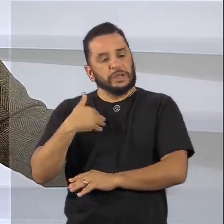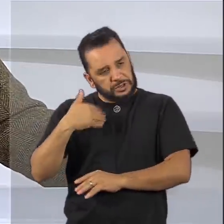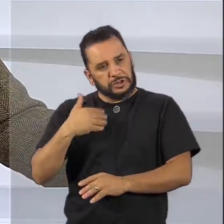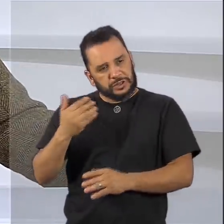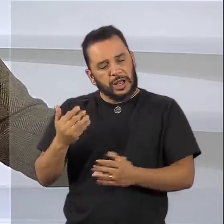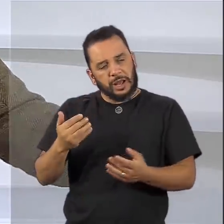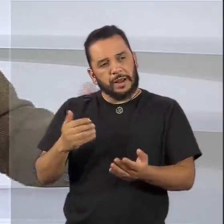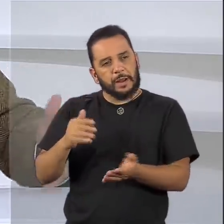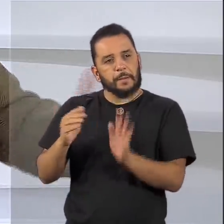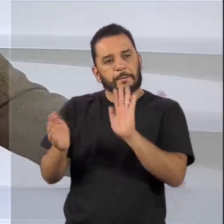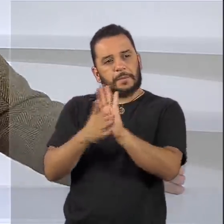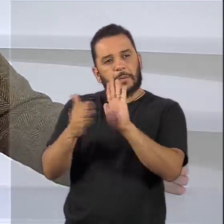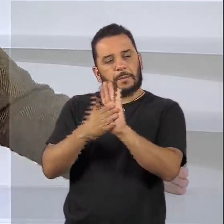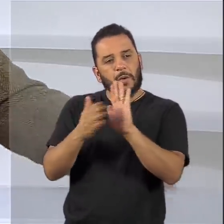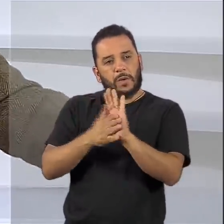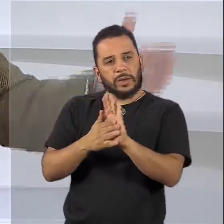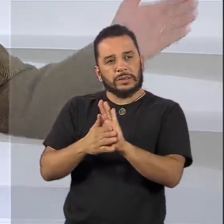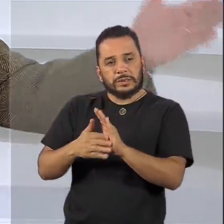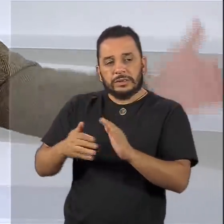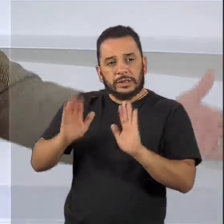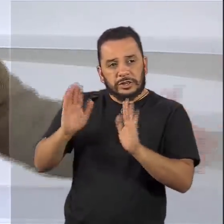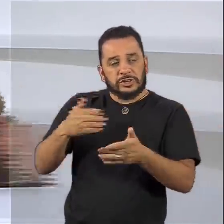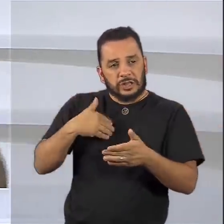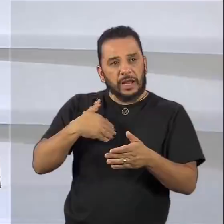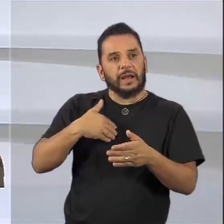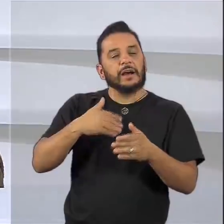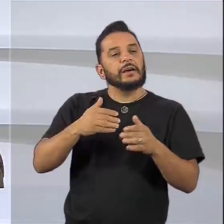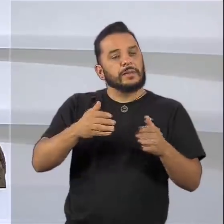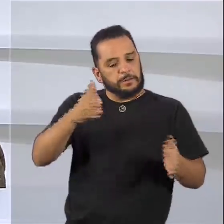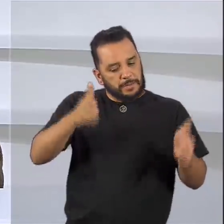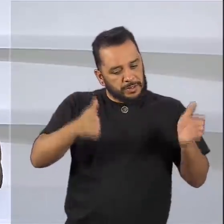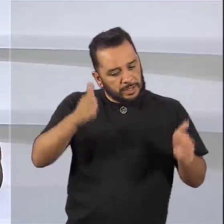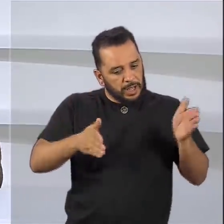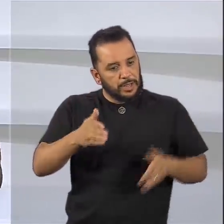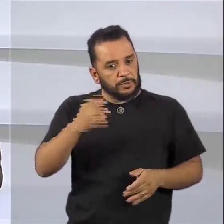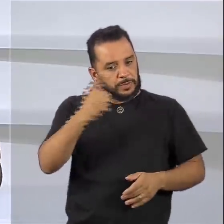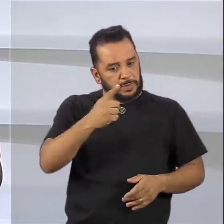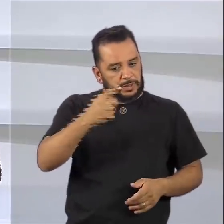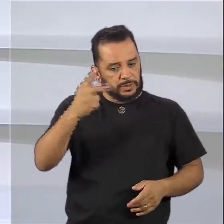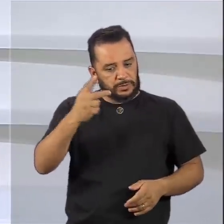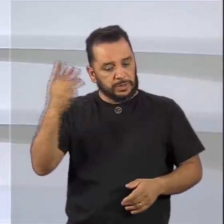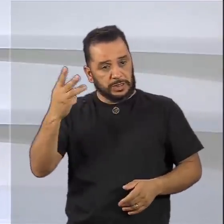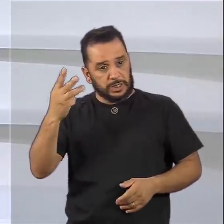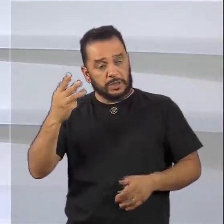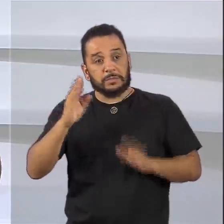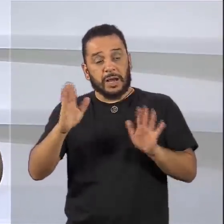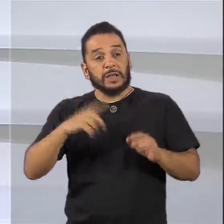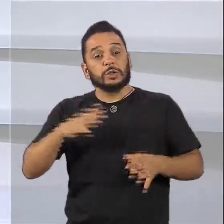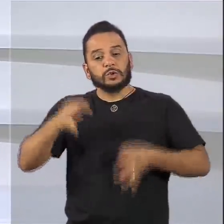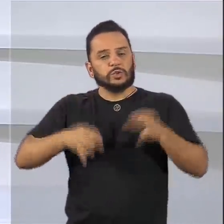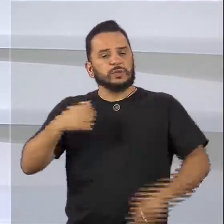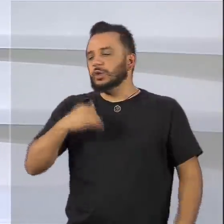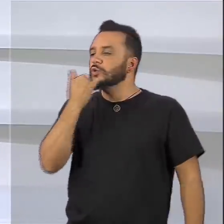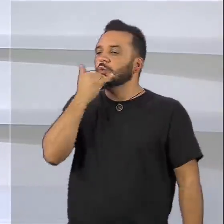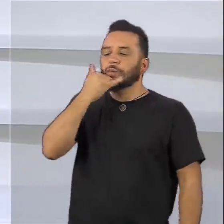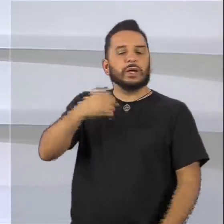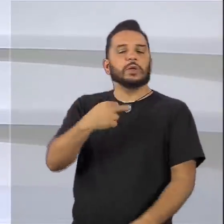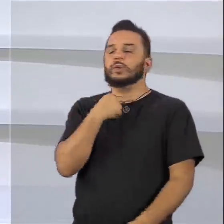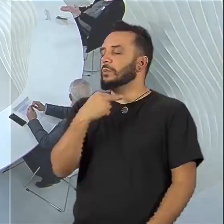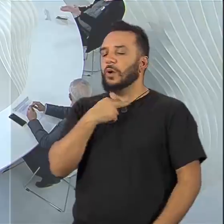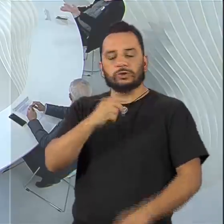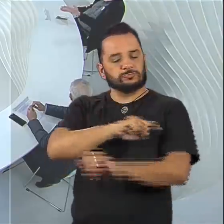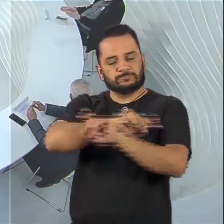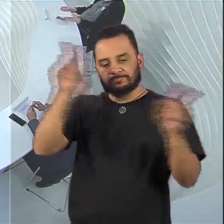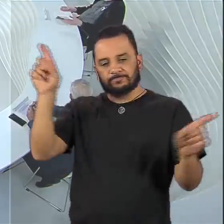para o terceiro mandato. O Uribe tentou. Do Uribe, e a Suprema Corte falou, não pode. Né? Não, o Evo Morales,